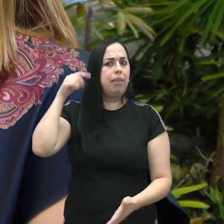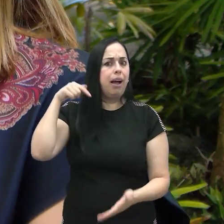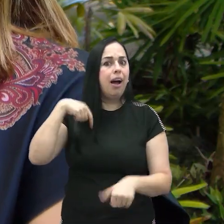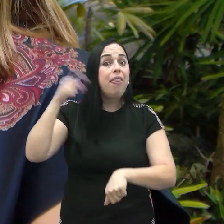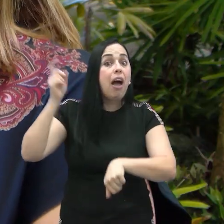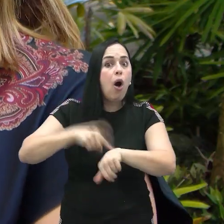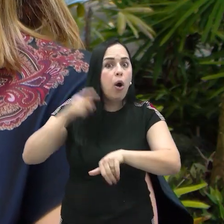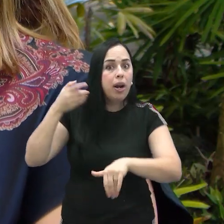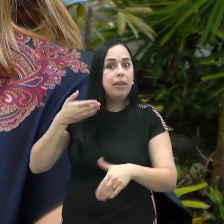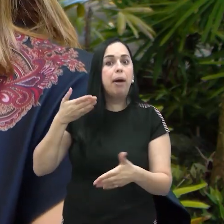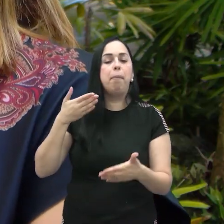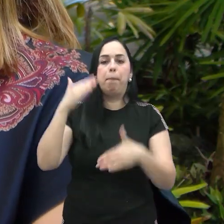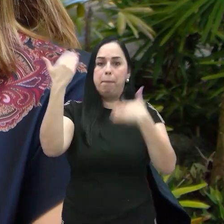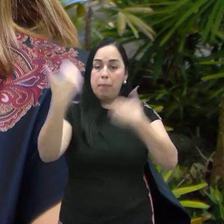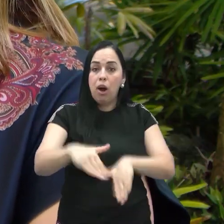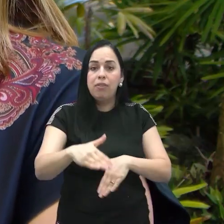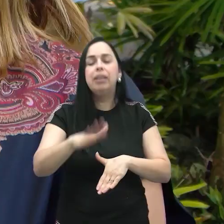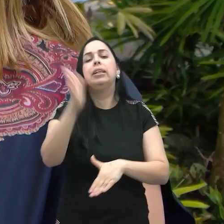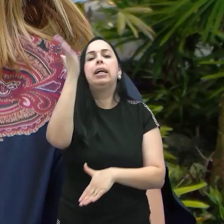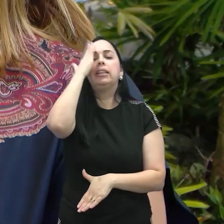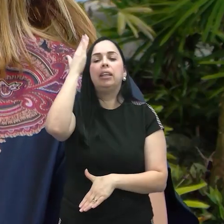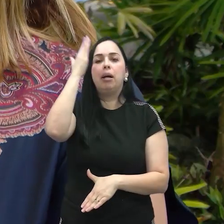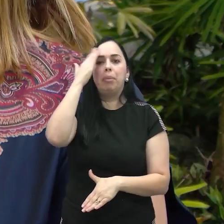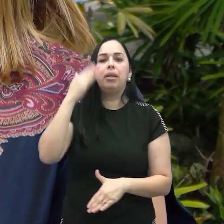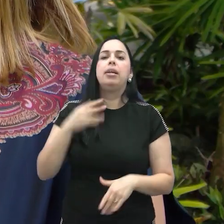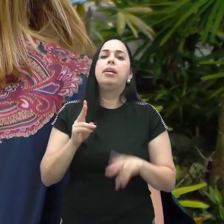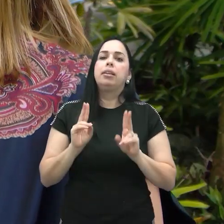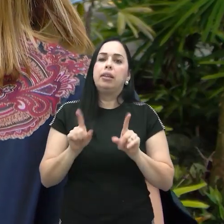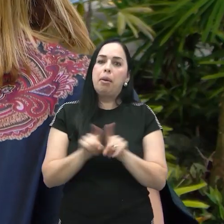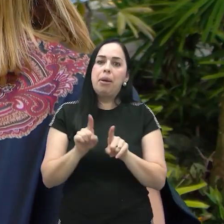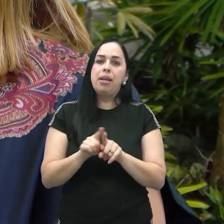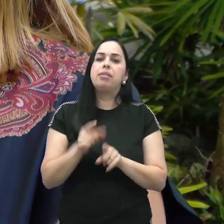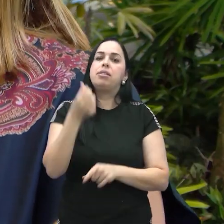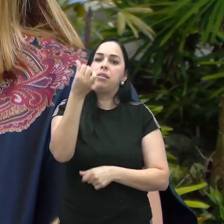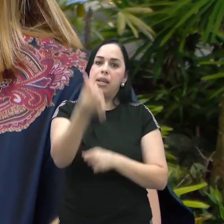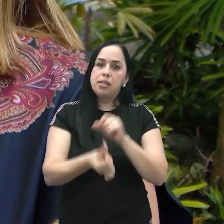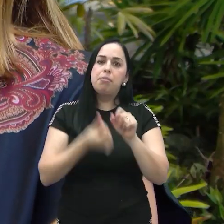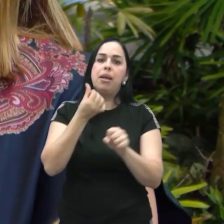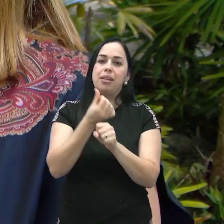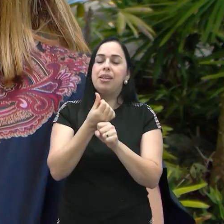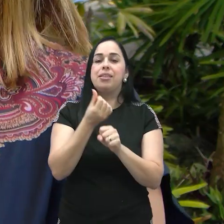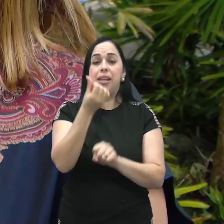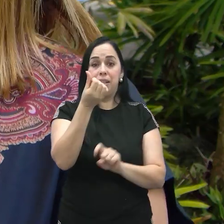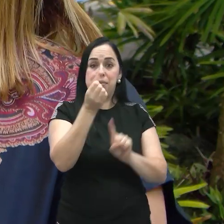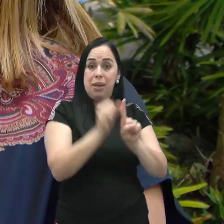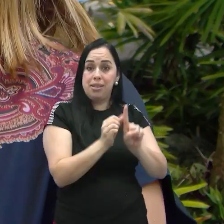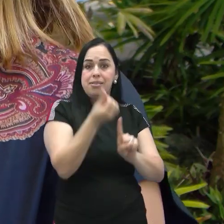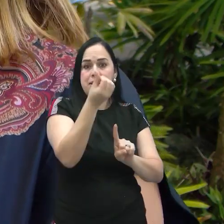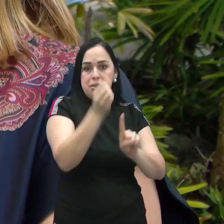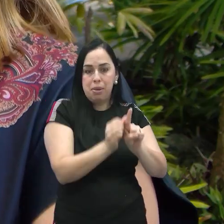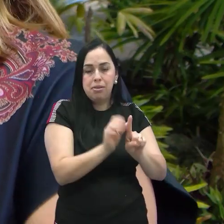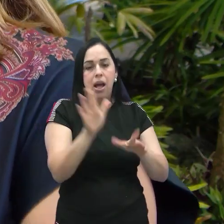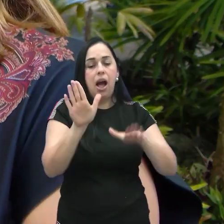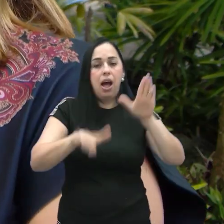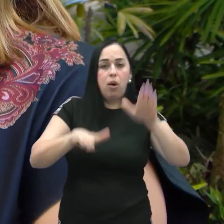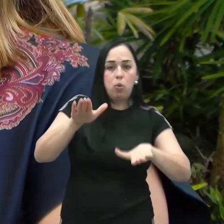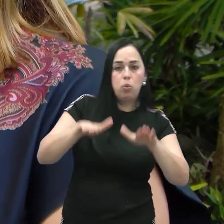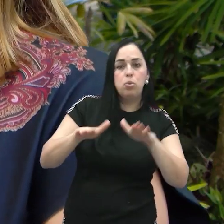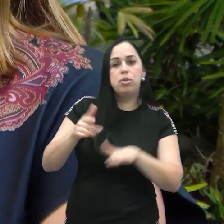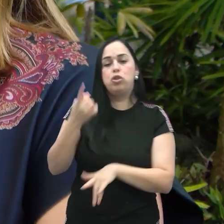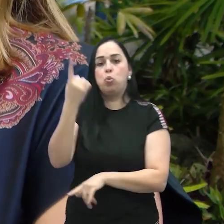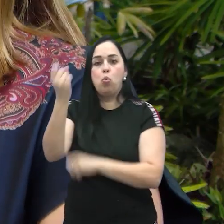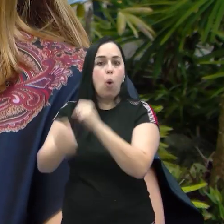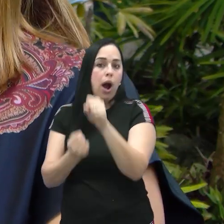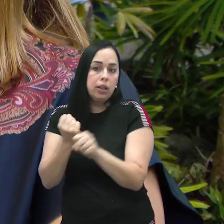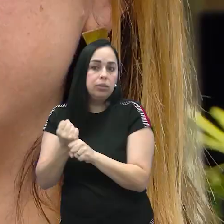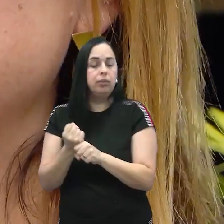o vestibulinho com essa direção. Os nossos cursos eles são semestrais, né? Tem curso que tem duração de 1 ano, tem curso que tem duração de 1 ano e